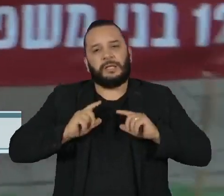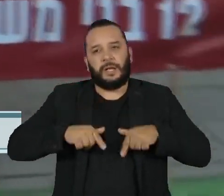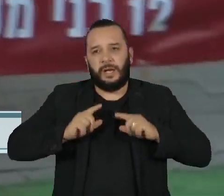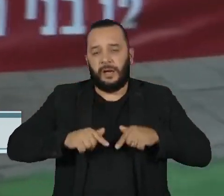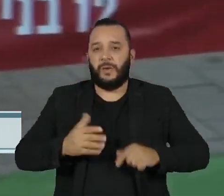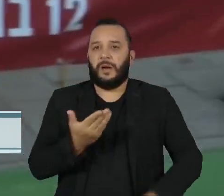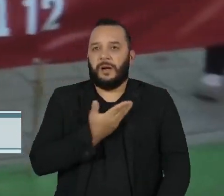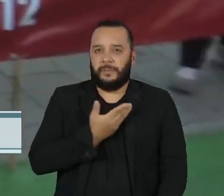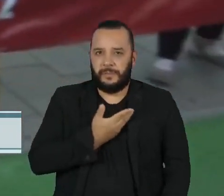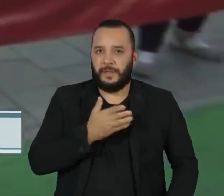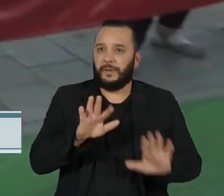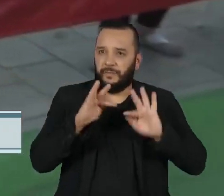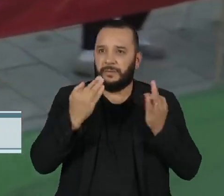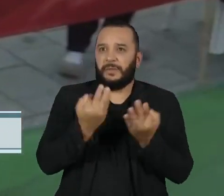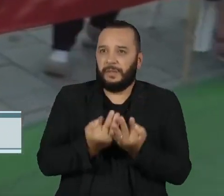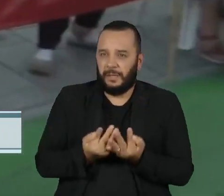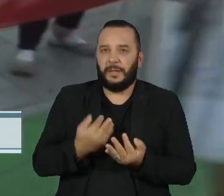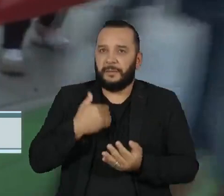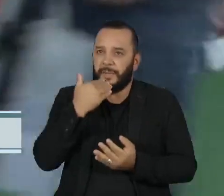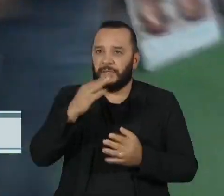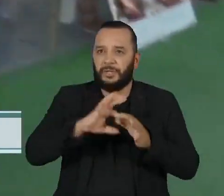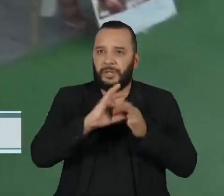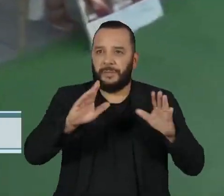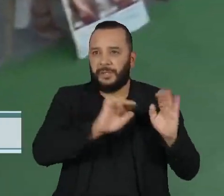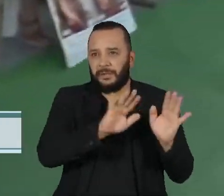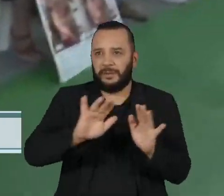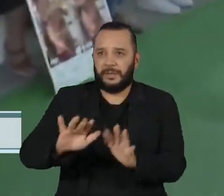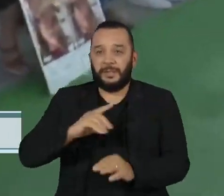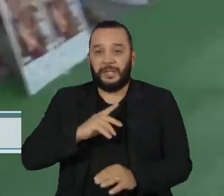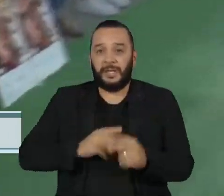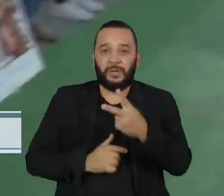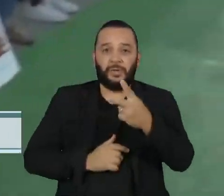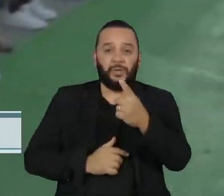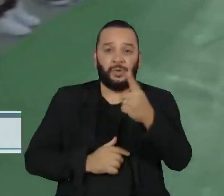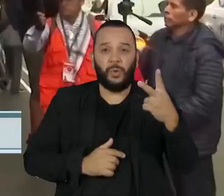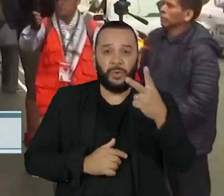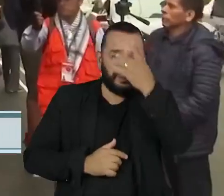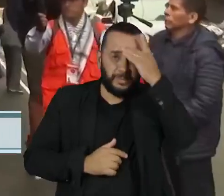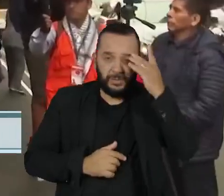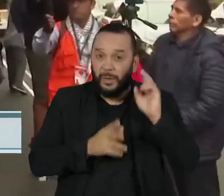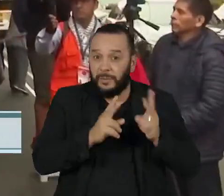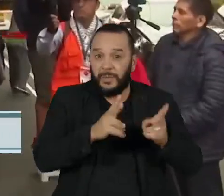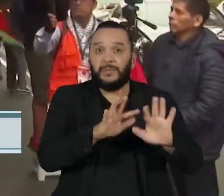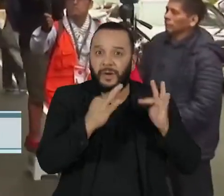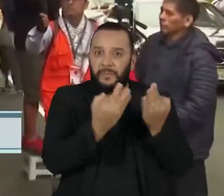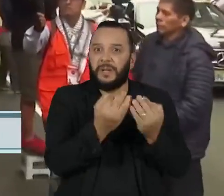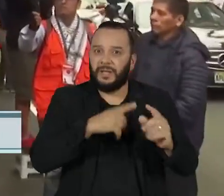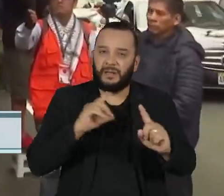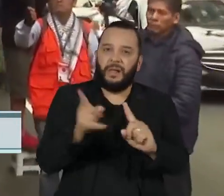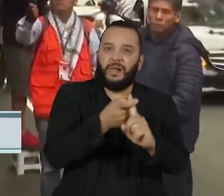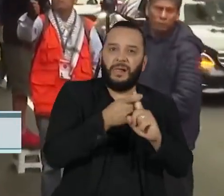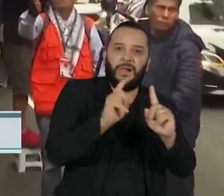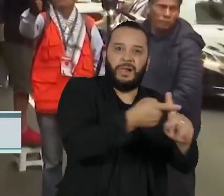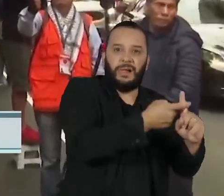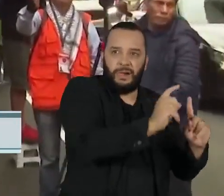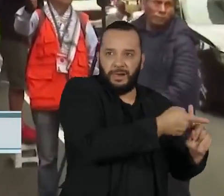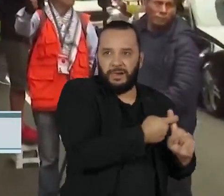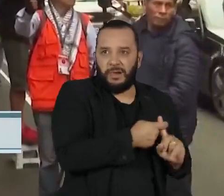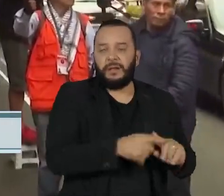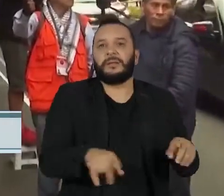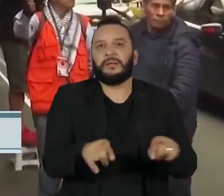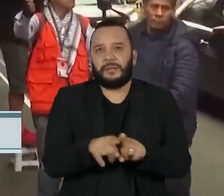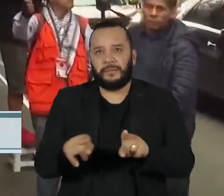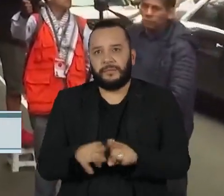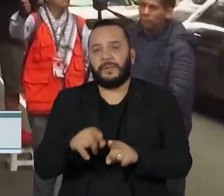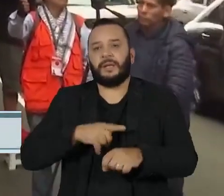a mensagem sobre 12 pessoas da mesma família que estão em cativeiro em Lima